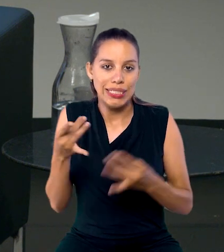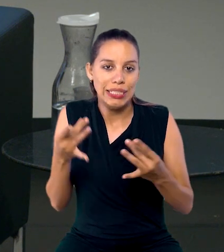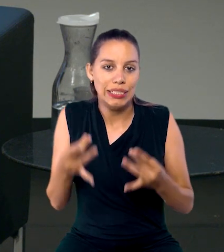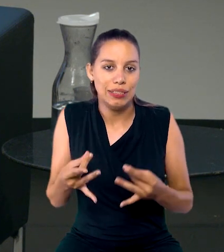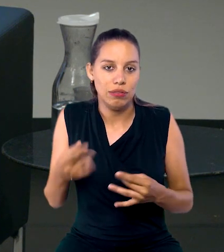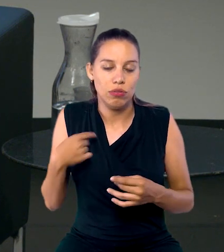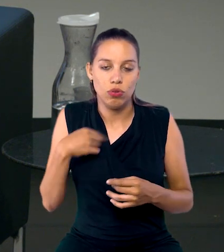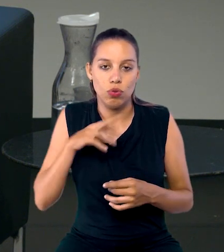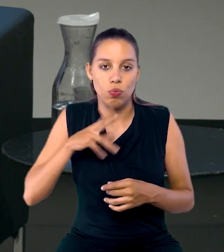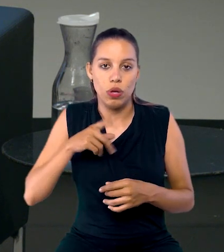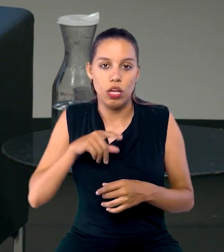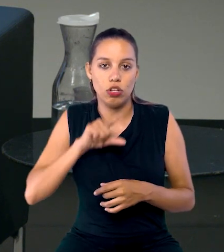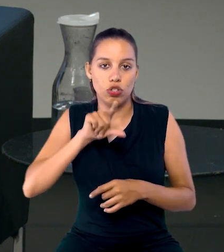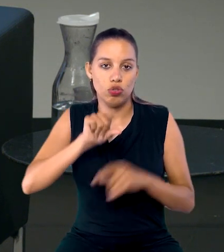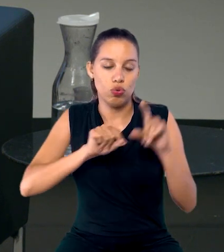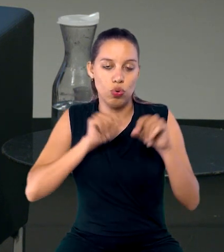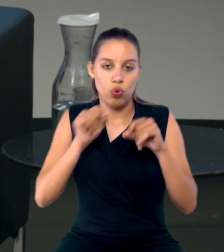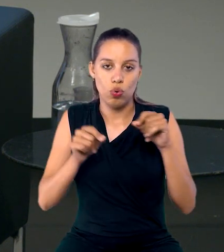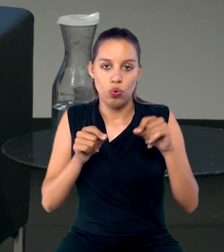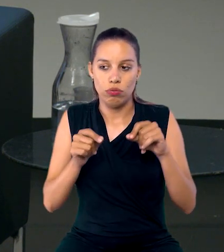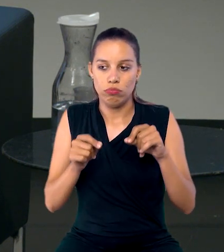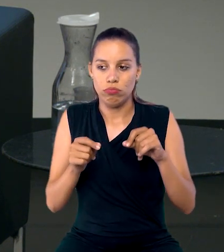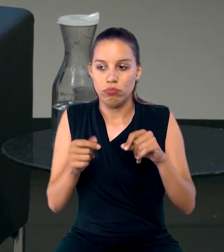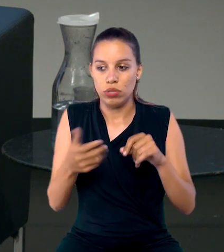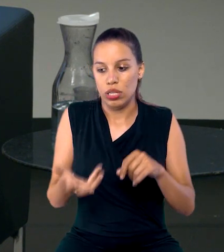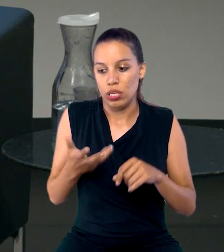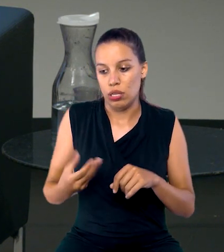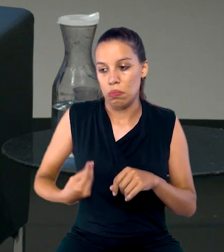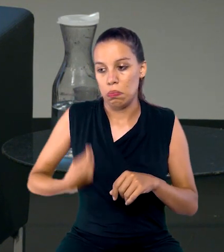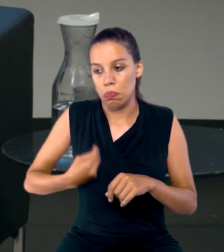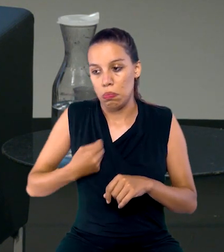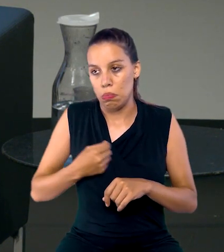Porque não é escolha de tal não estar em guerra. Tu pode